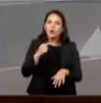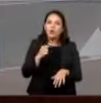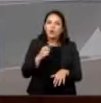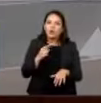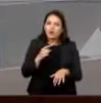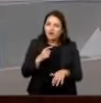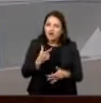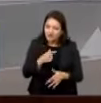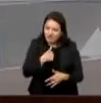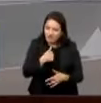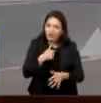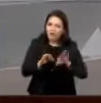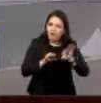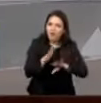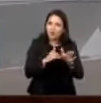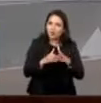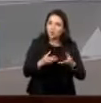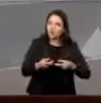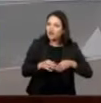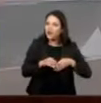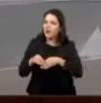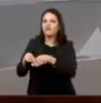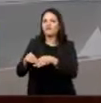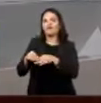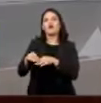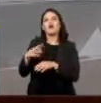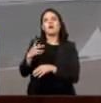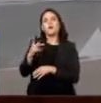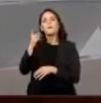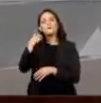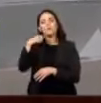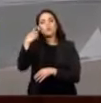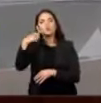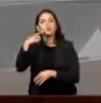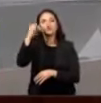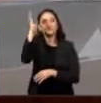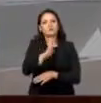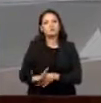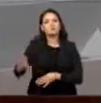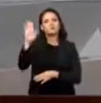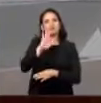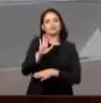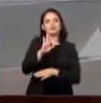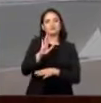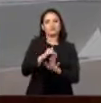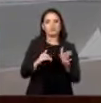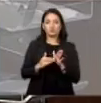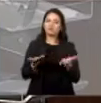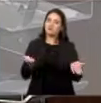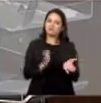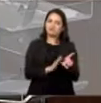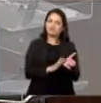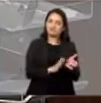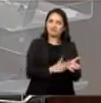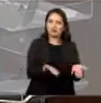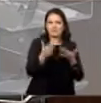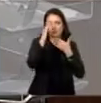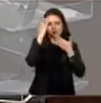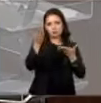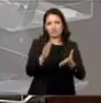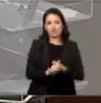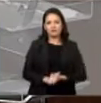audiência pública. Muito obrigado e que ela seja bastante profícua para subsidiar a decisão do Supremo Tribunal Federal em matéria tão delicada. Obrigado. Agradeço a